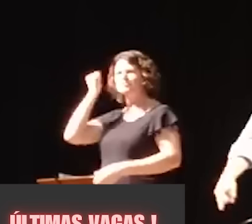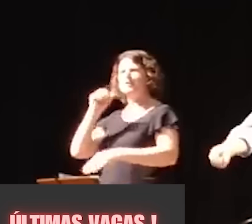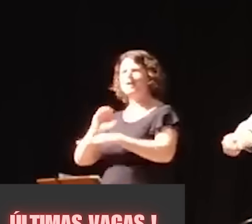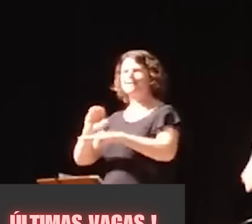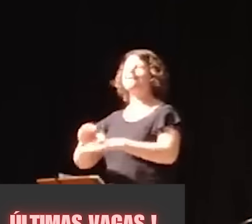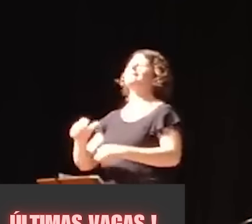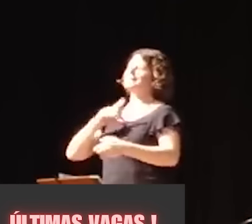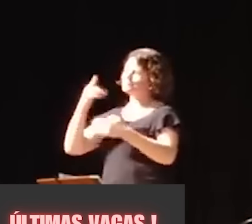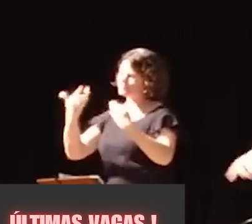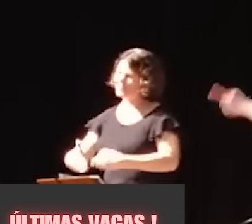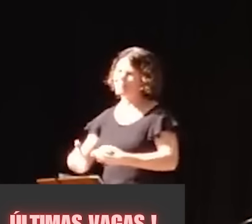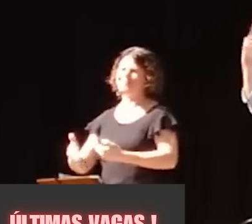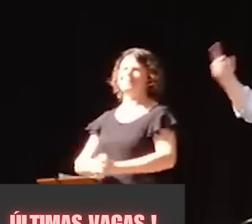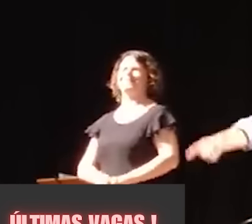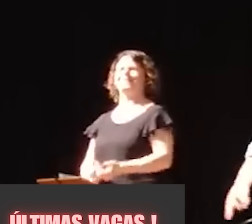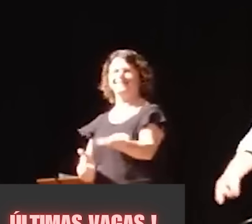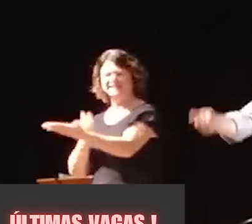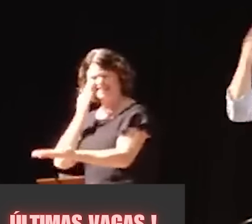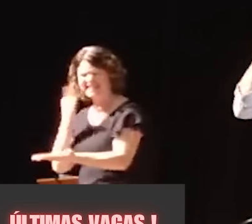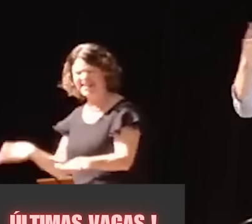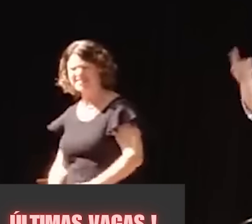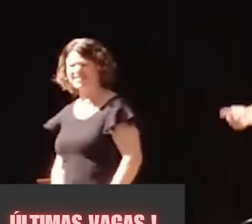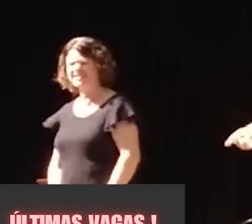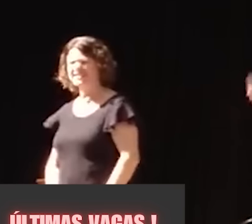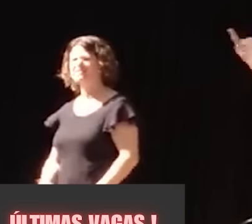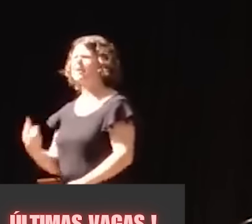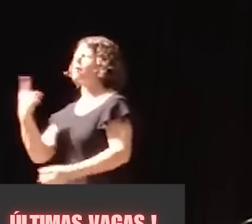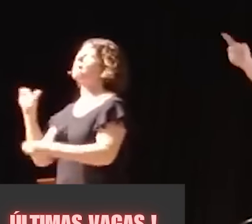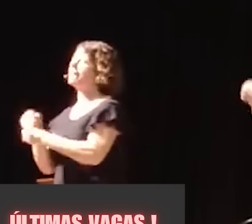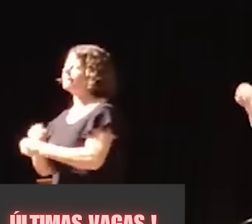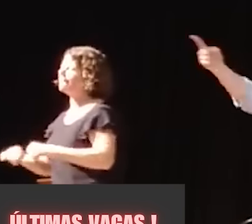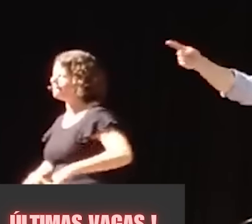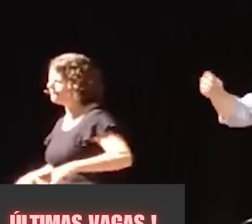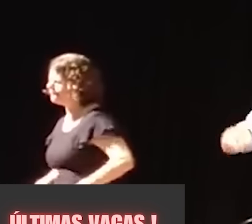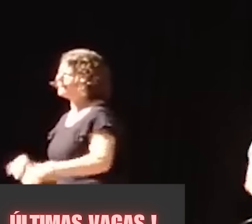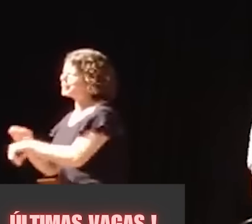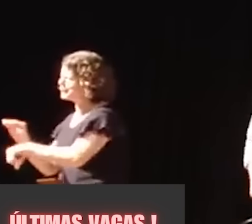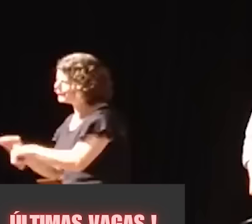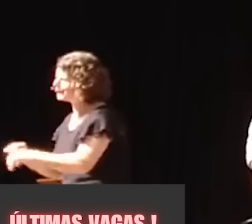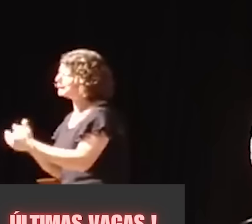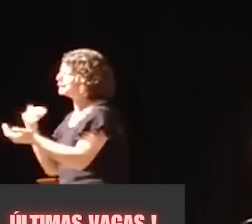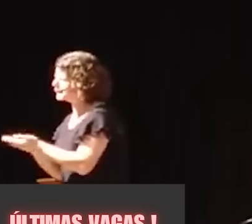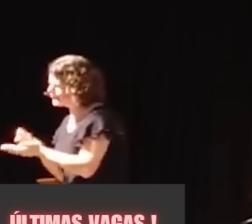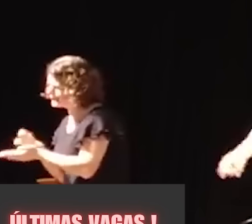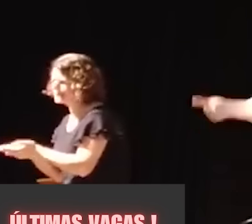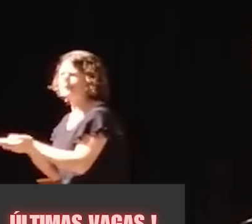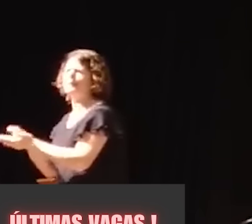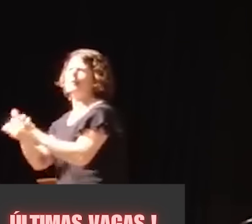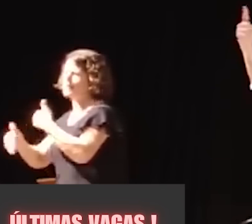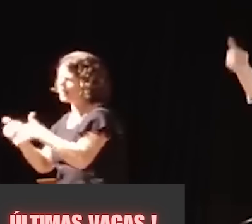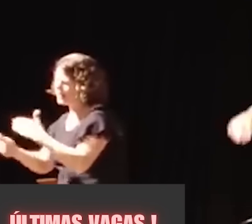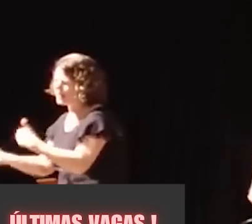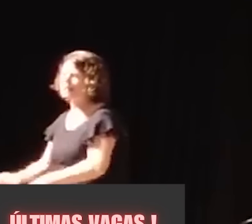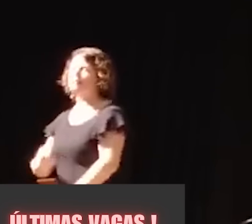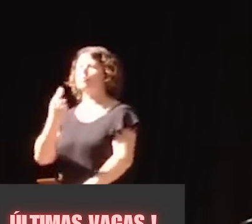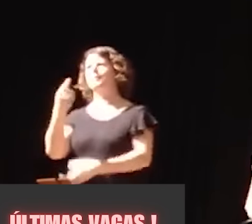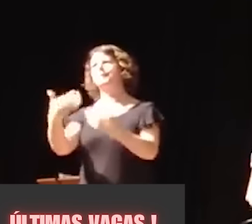aquele aquele cursinho bendito você passa um ano lá sofrendo com teu filho com a tua filha você já passou por isso para fazer